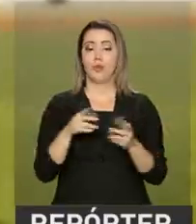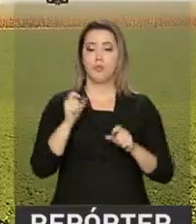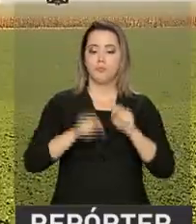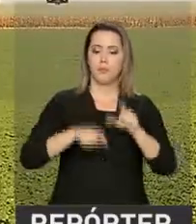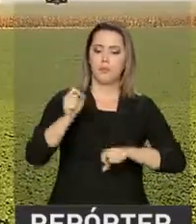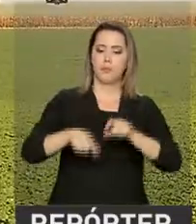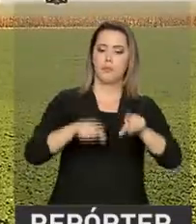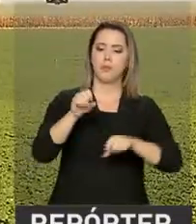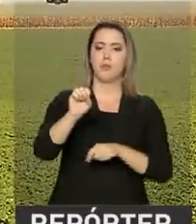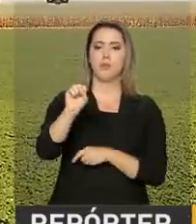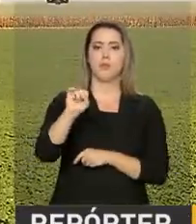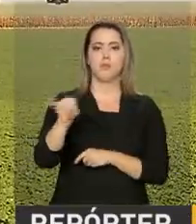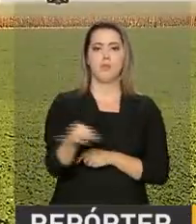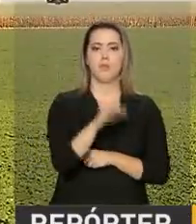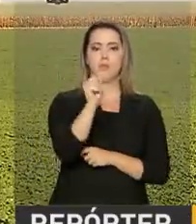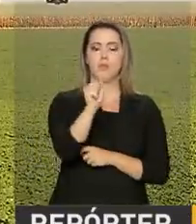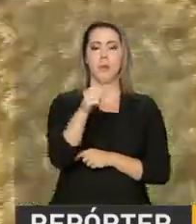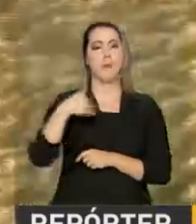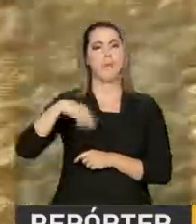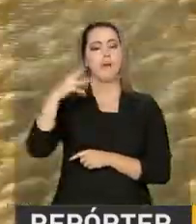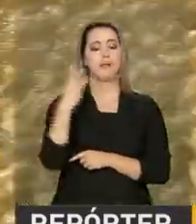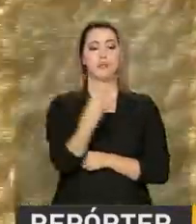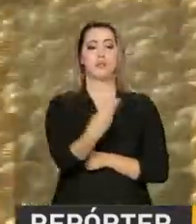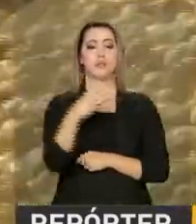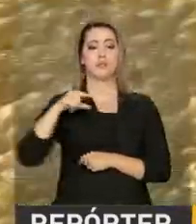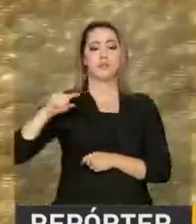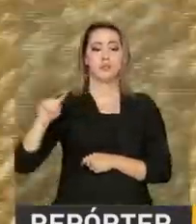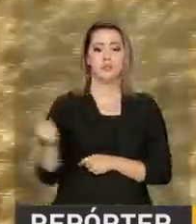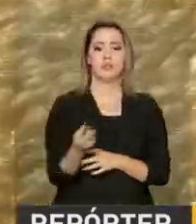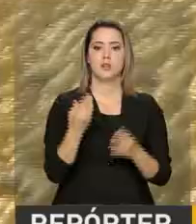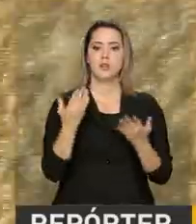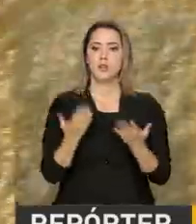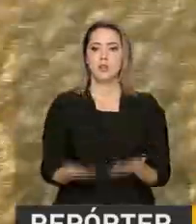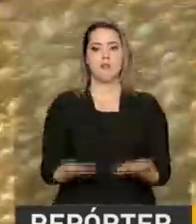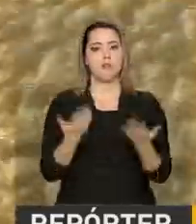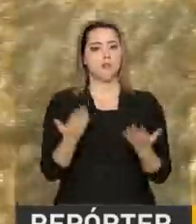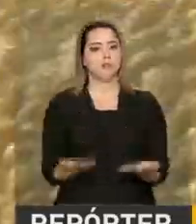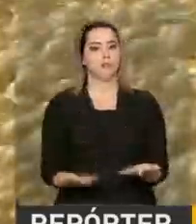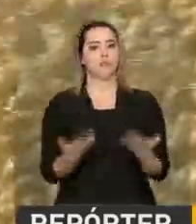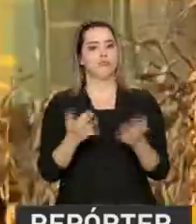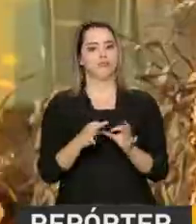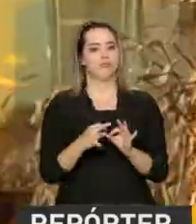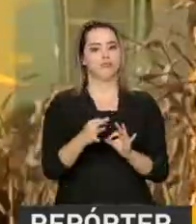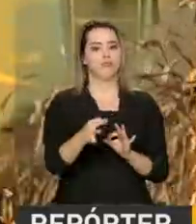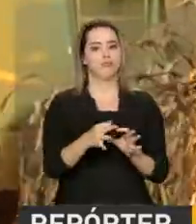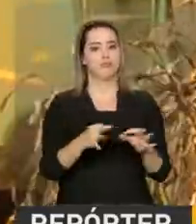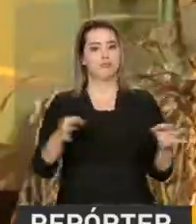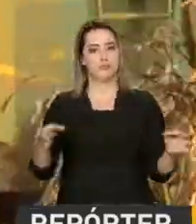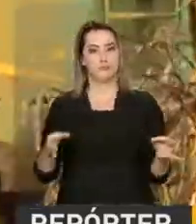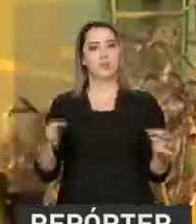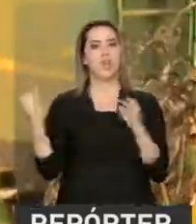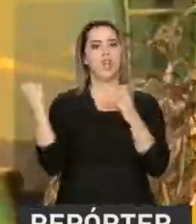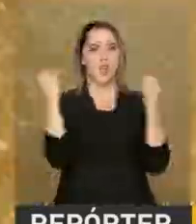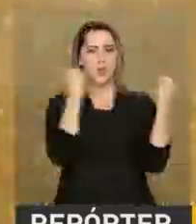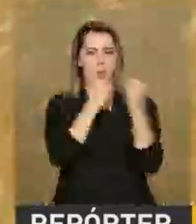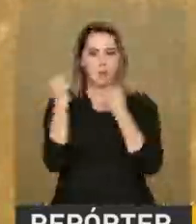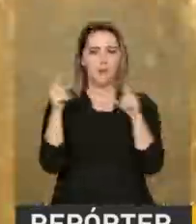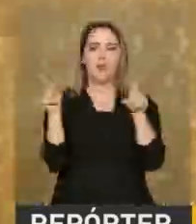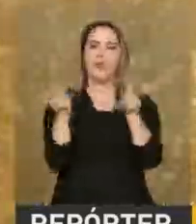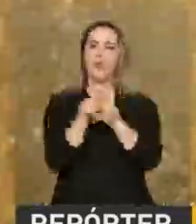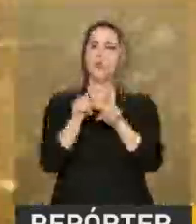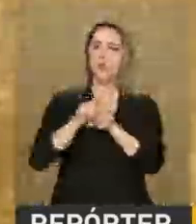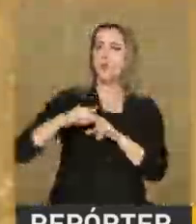de soja chegou a mais de 3.300 quilos por hectare na atual safra, e o milho atingiu mais